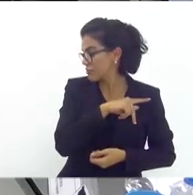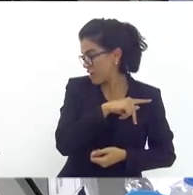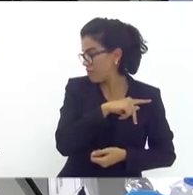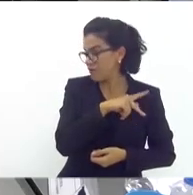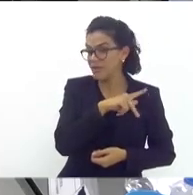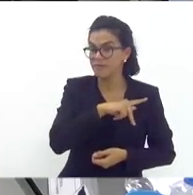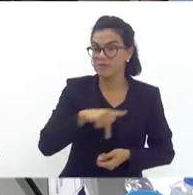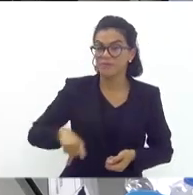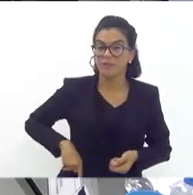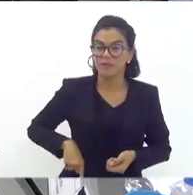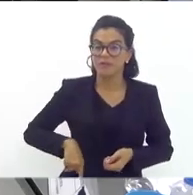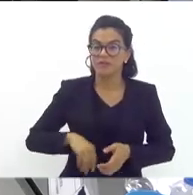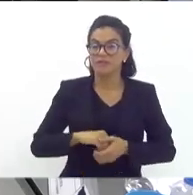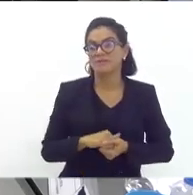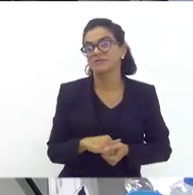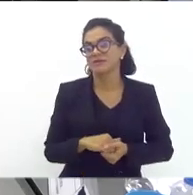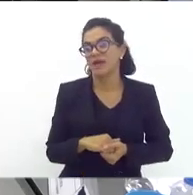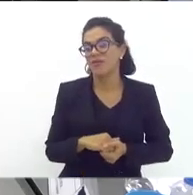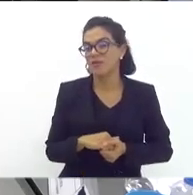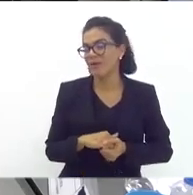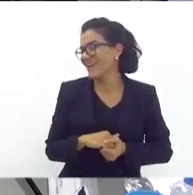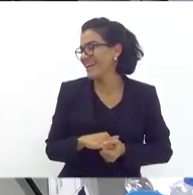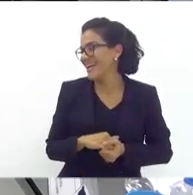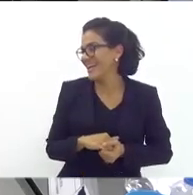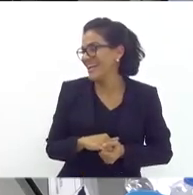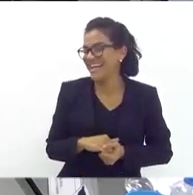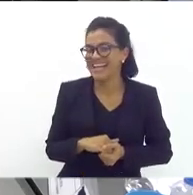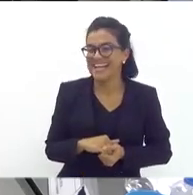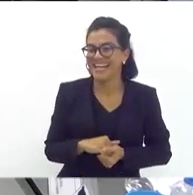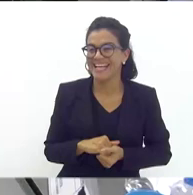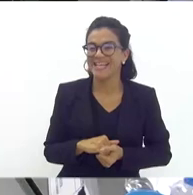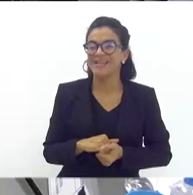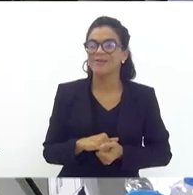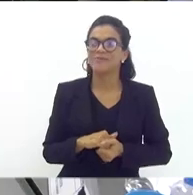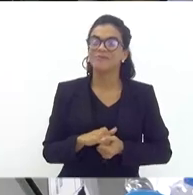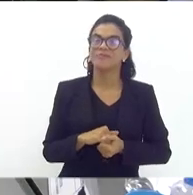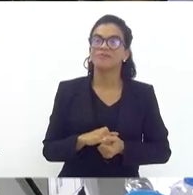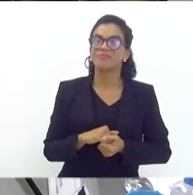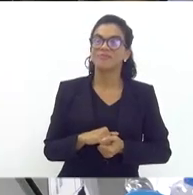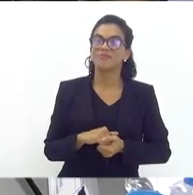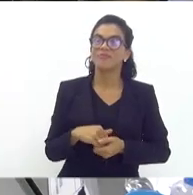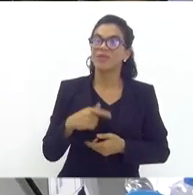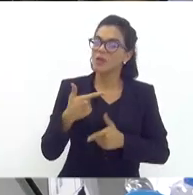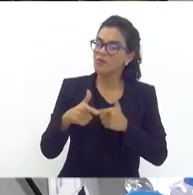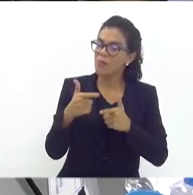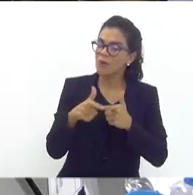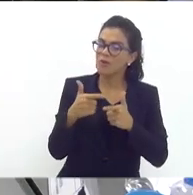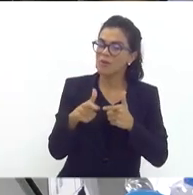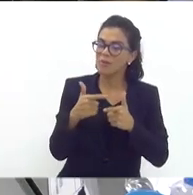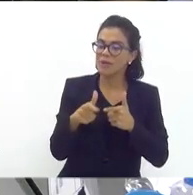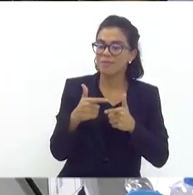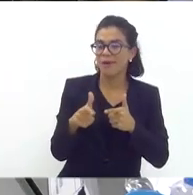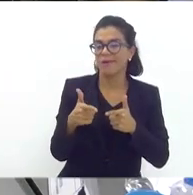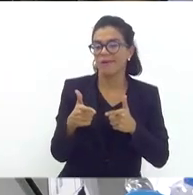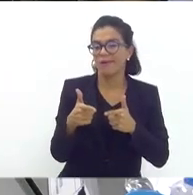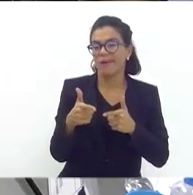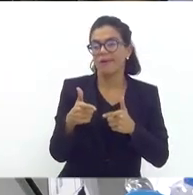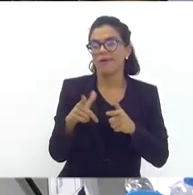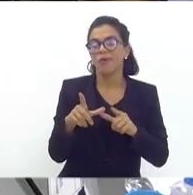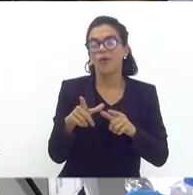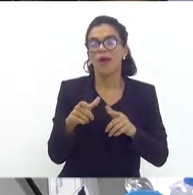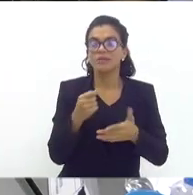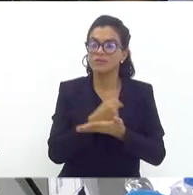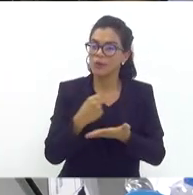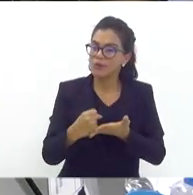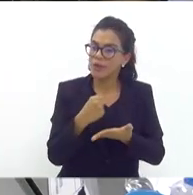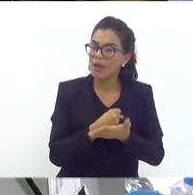Boa tarde Boa tarde a todos e todas aí é temos um um problema com esse com esse com essa concessão